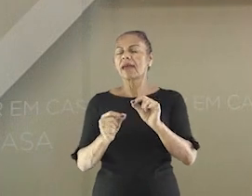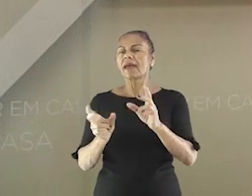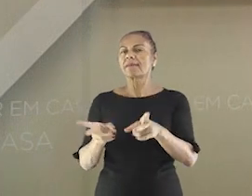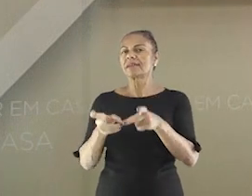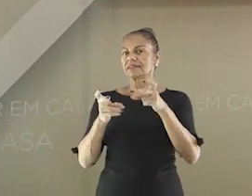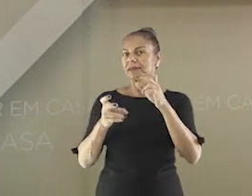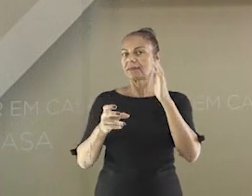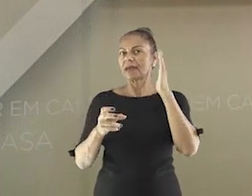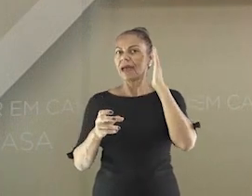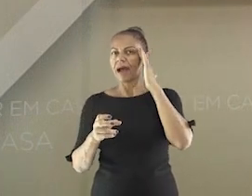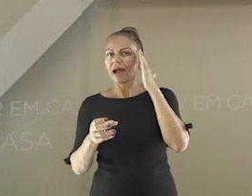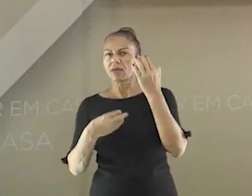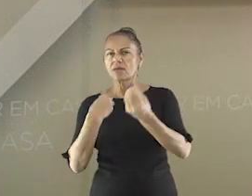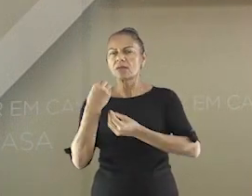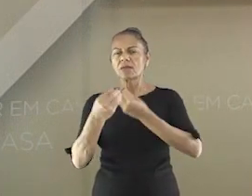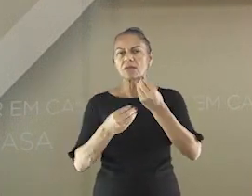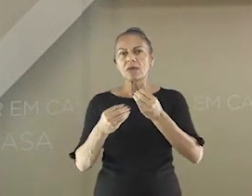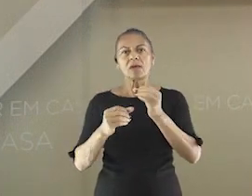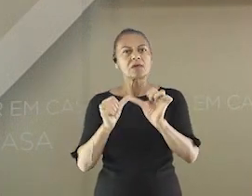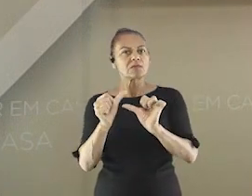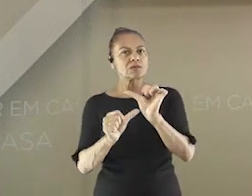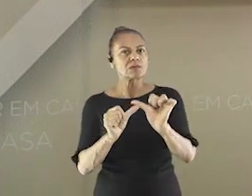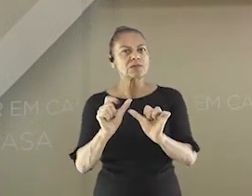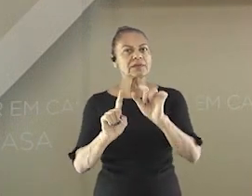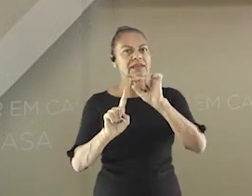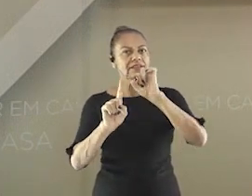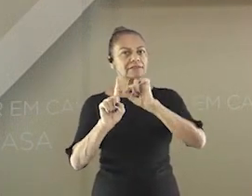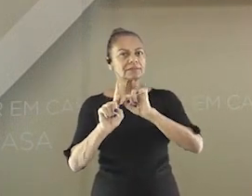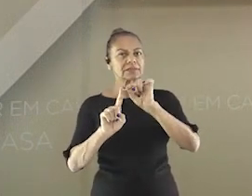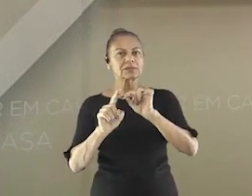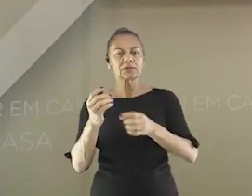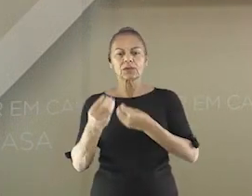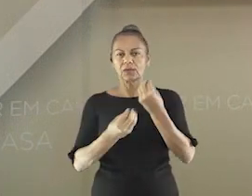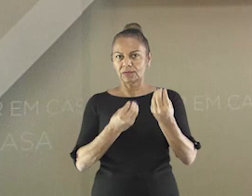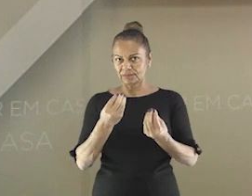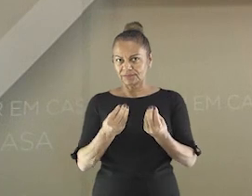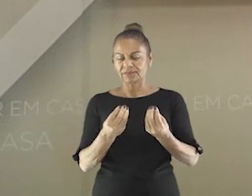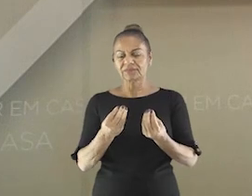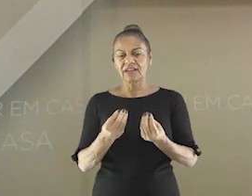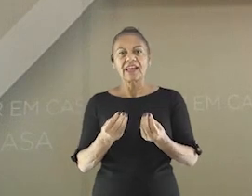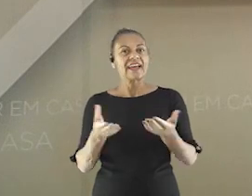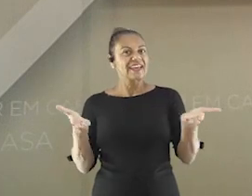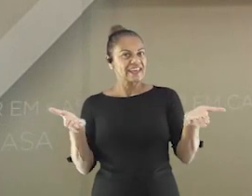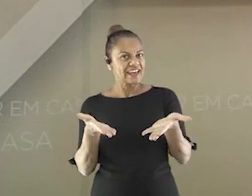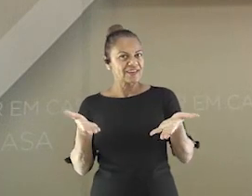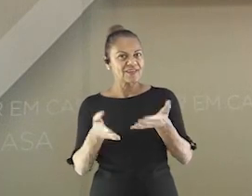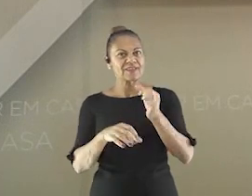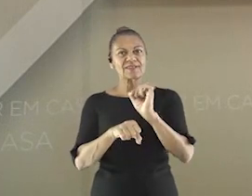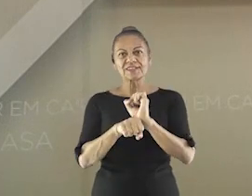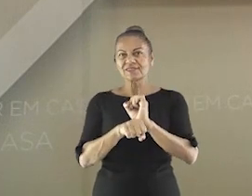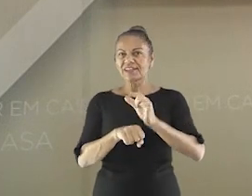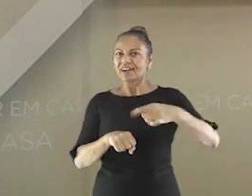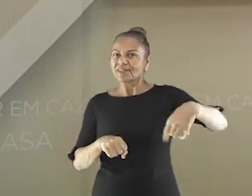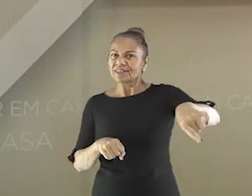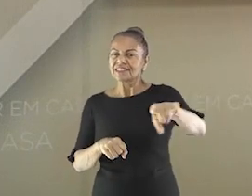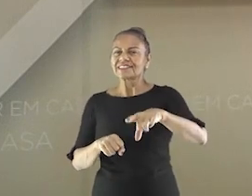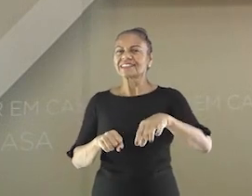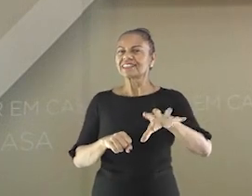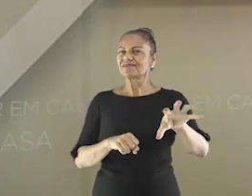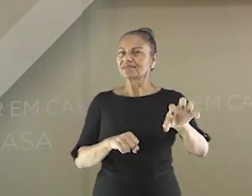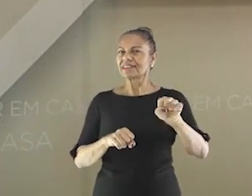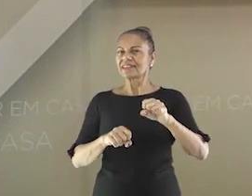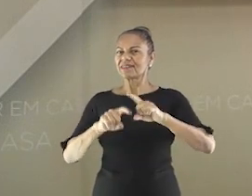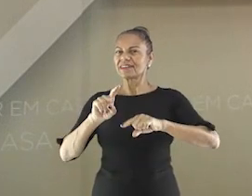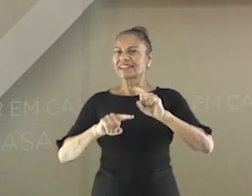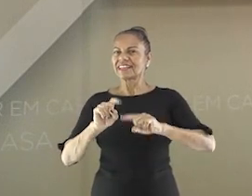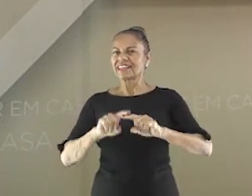já prepare o seu material escolar. Pode pegar aí seu caderno de ciências, seu lápis e sua borracha. Eu vou aguardar você pegar tudo para que a gente possa